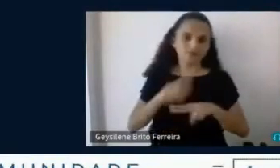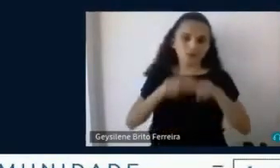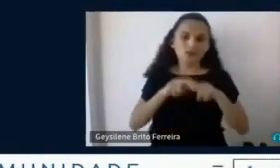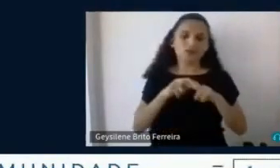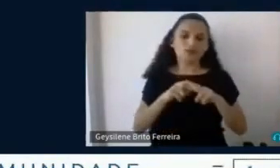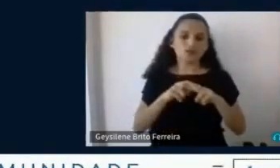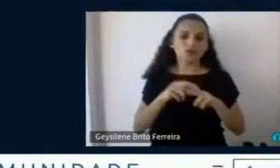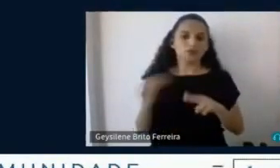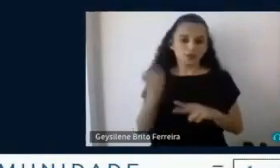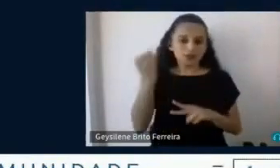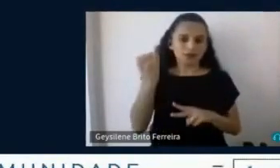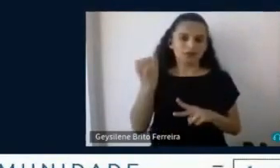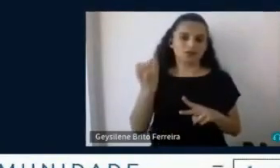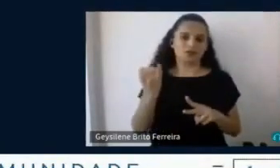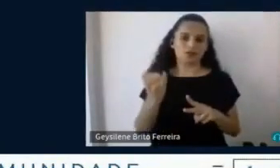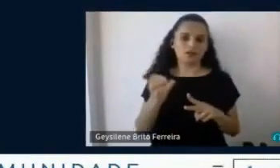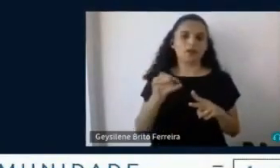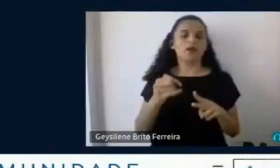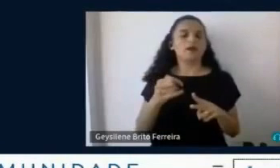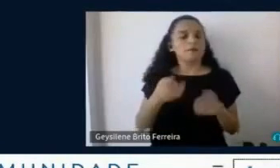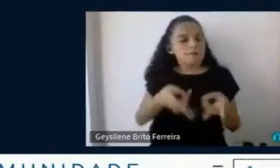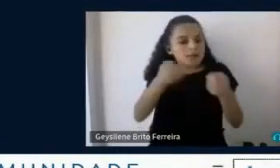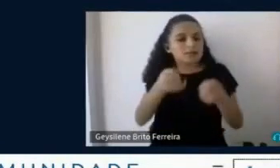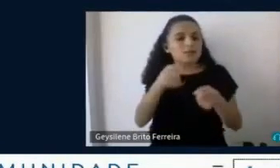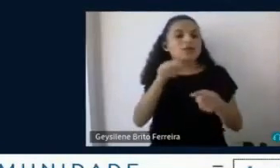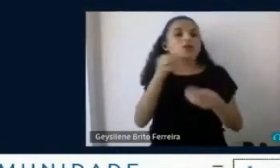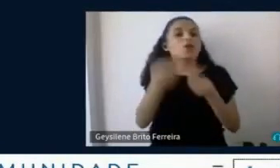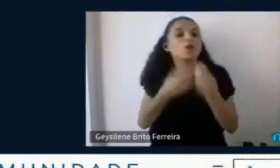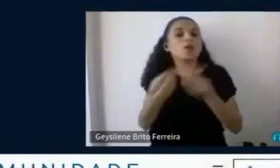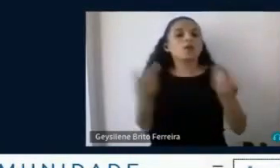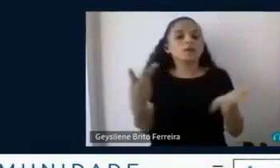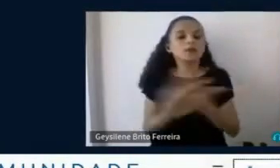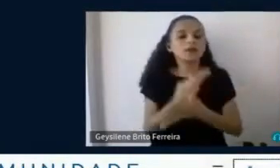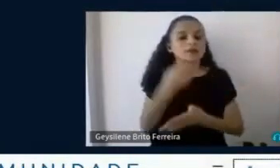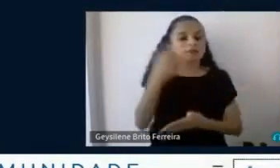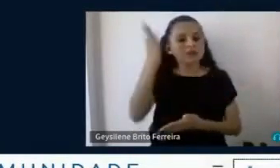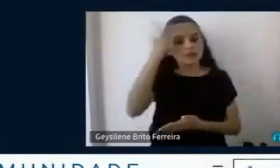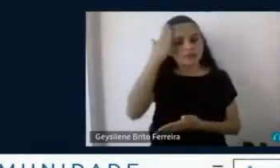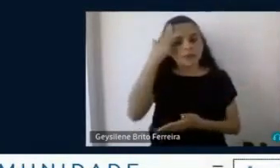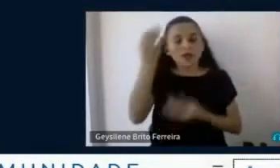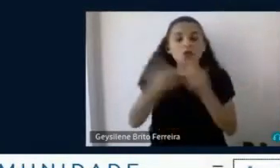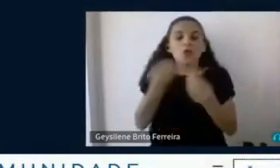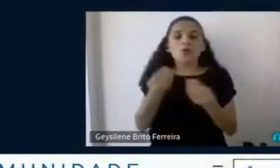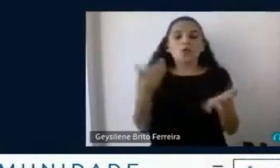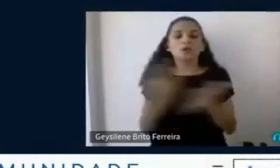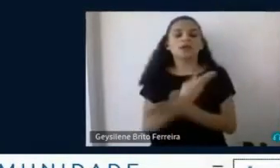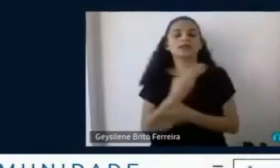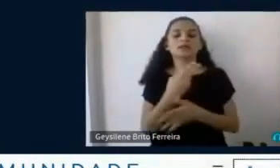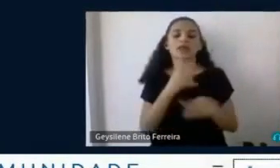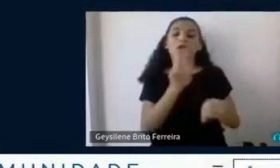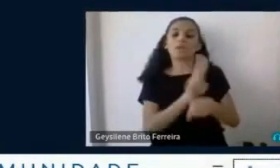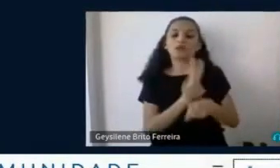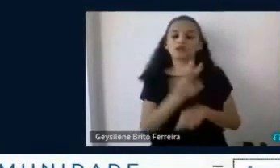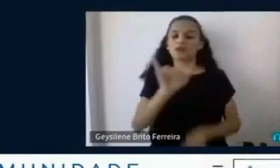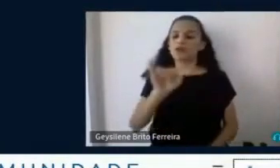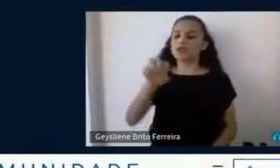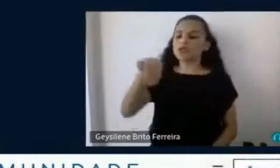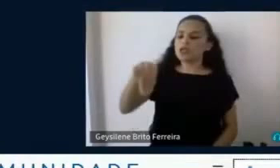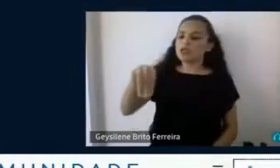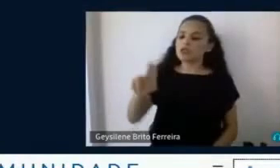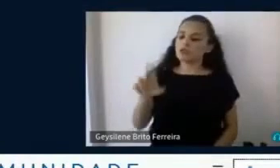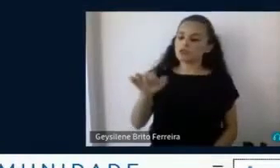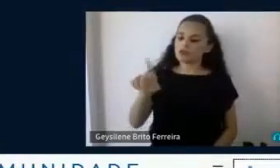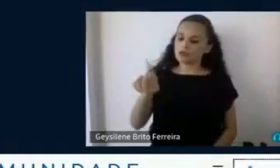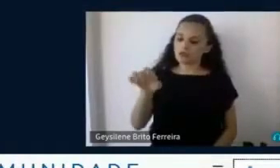é imunidade coletiva e imunidade rebanho, como eu detesto o termo rebanho. O termo rebanho é porque veio